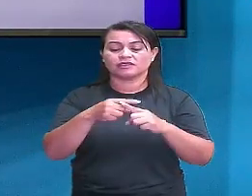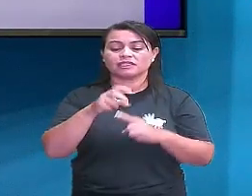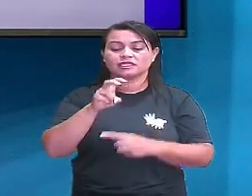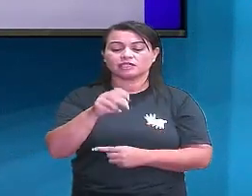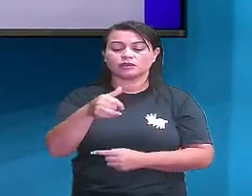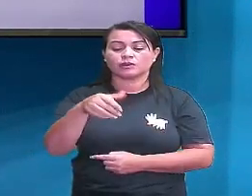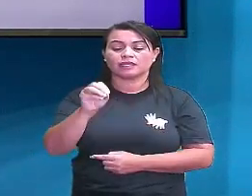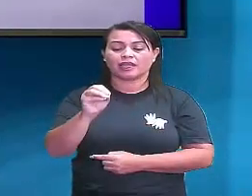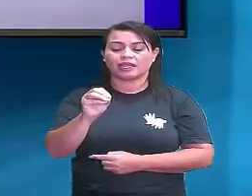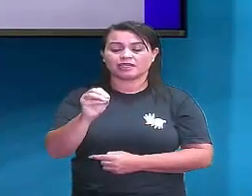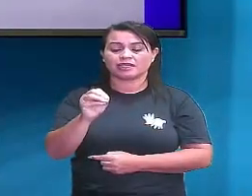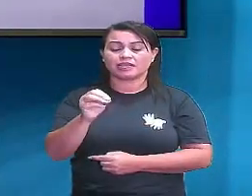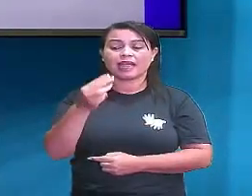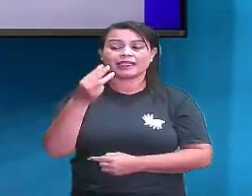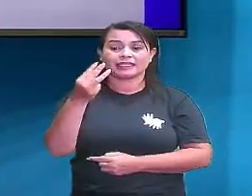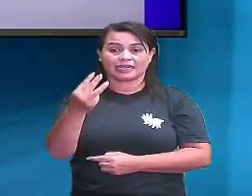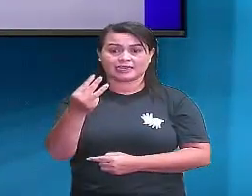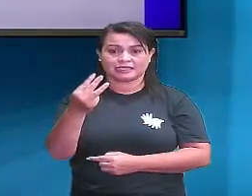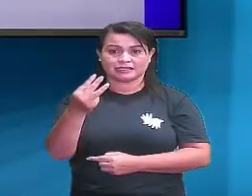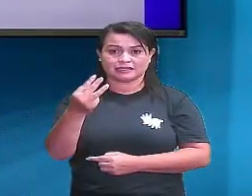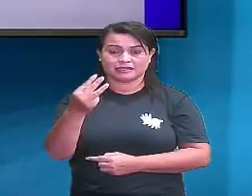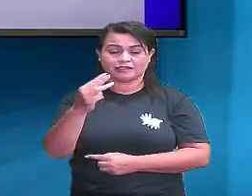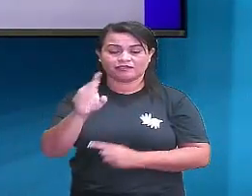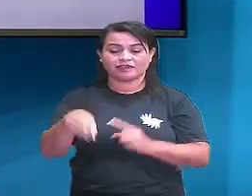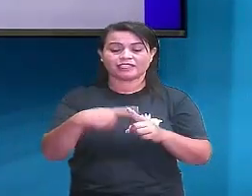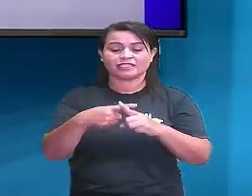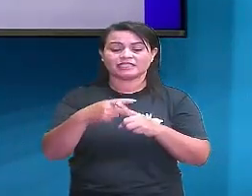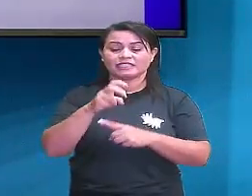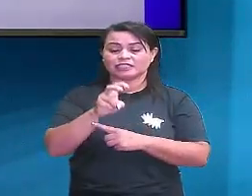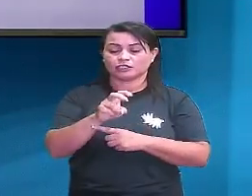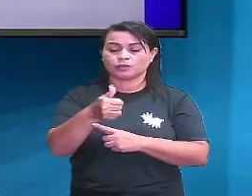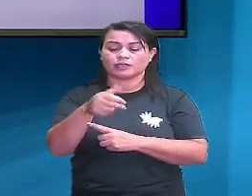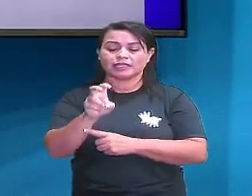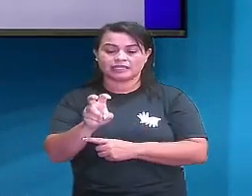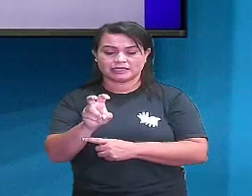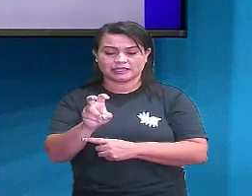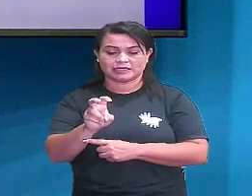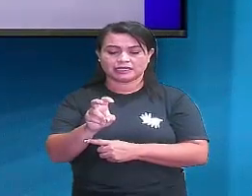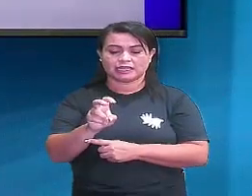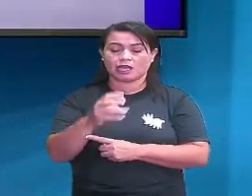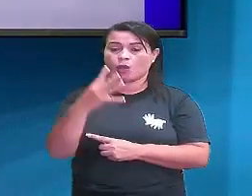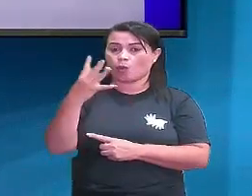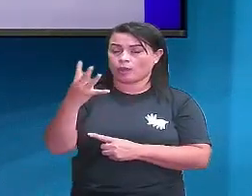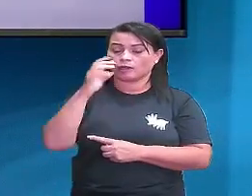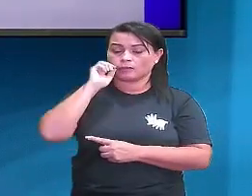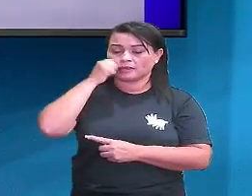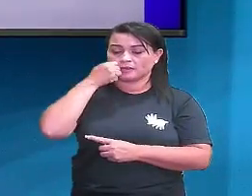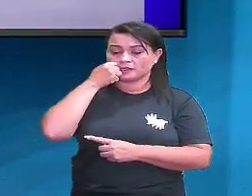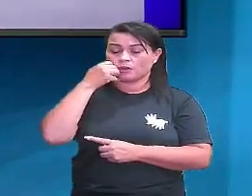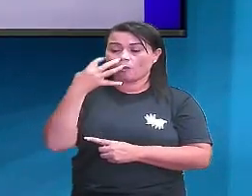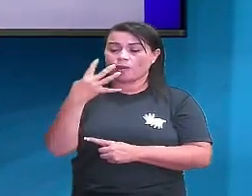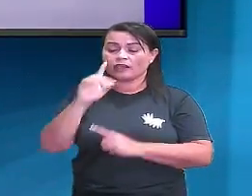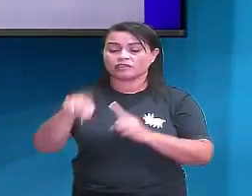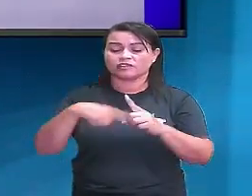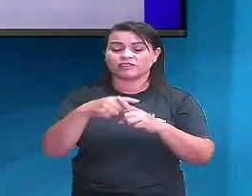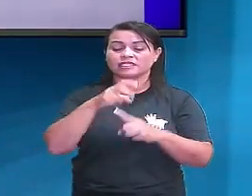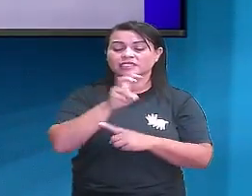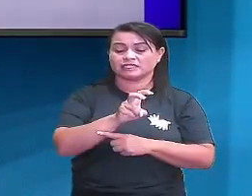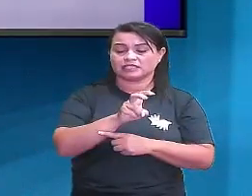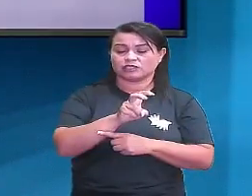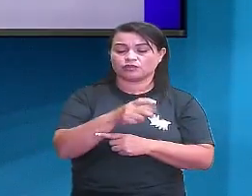10. 3 pãezinhos, 3 vezes 5, 15. 4 pãezinhos, 4 vezes